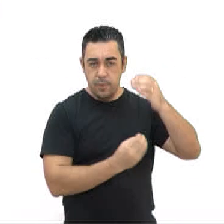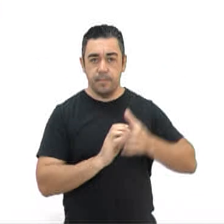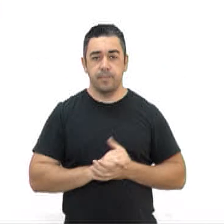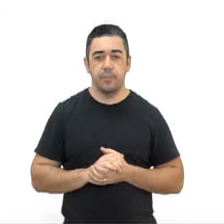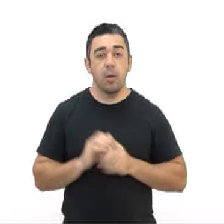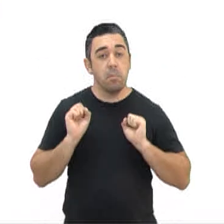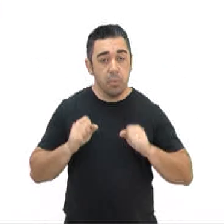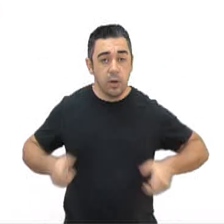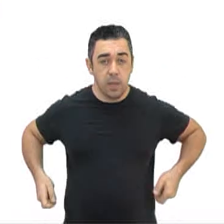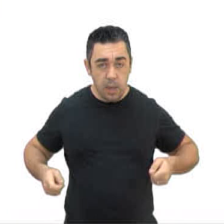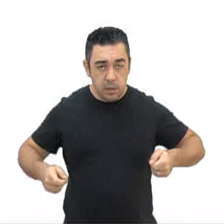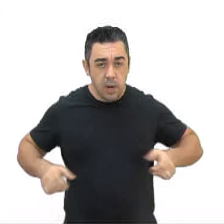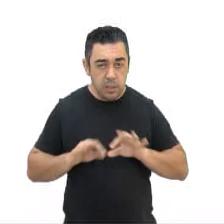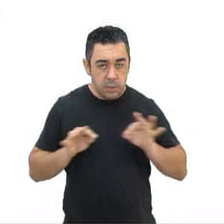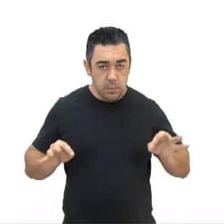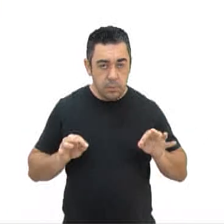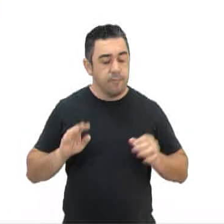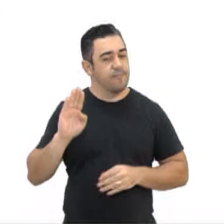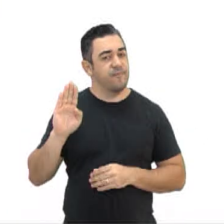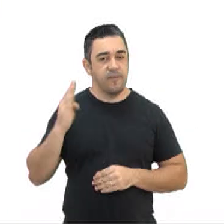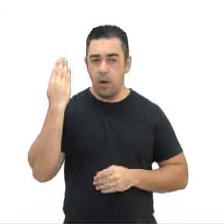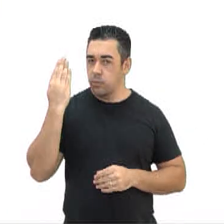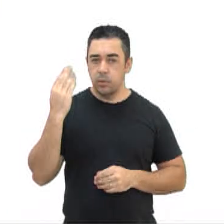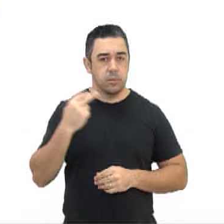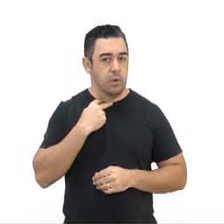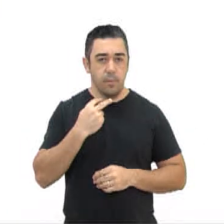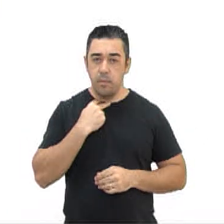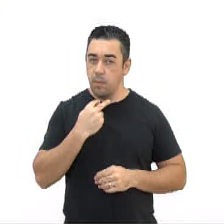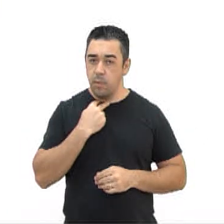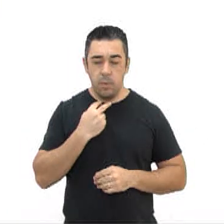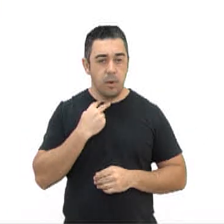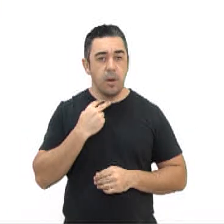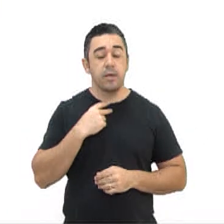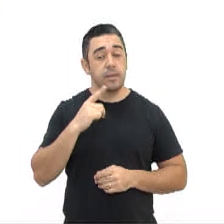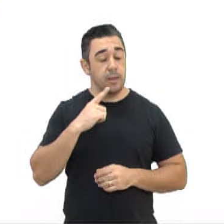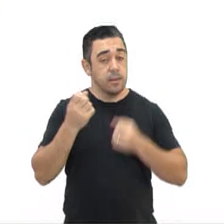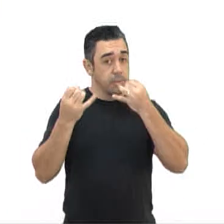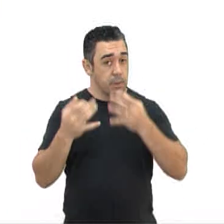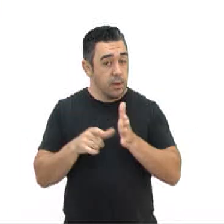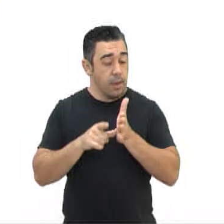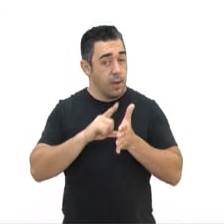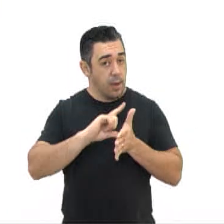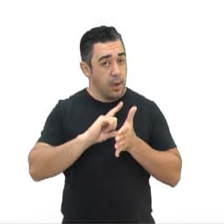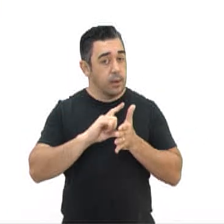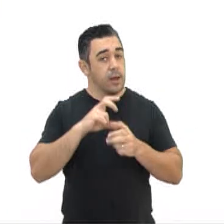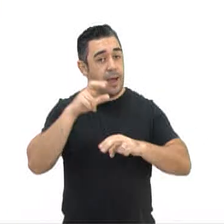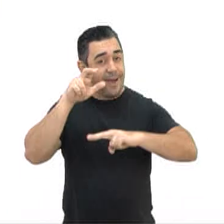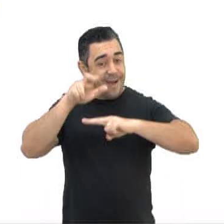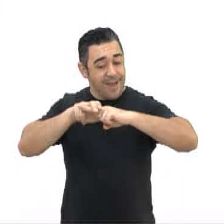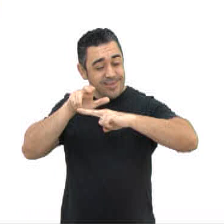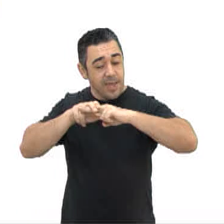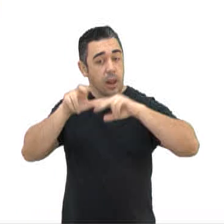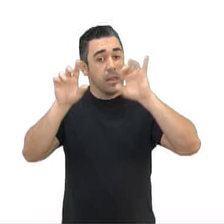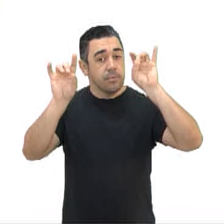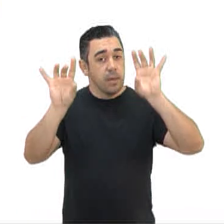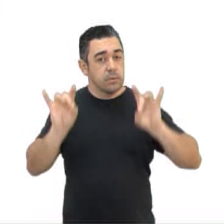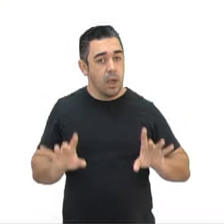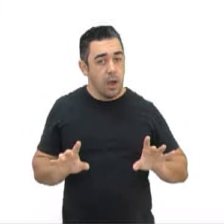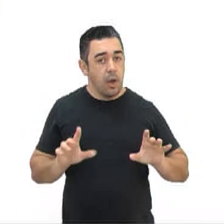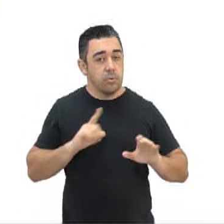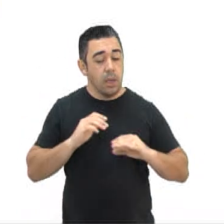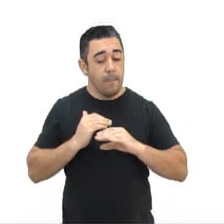uma cadeira comum para jogar. É falsa. Lembre-se que nós comentamos anteriormente que as cadeiras devem